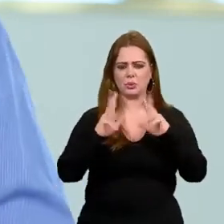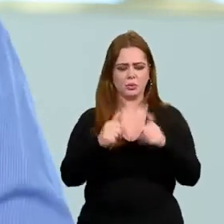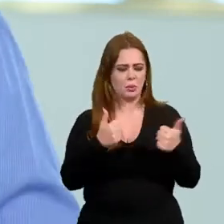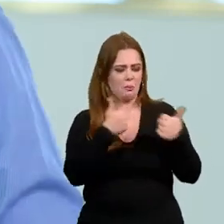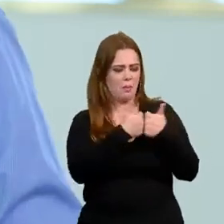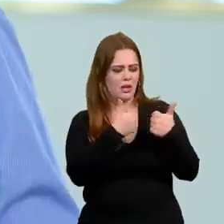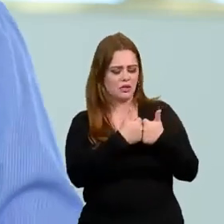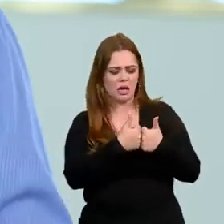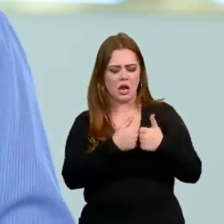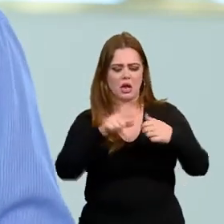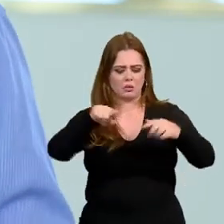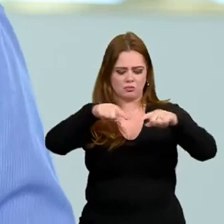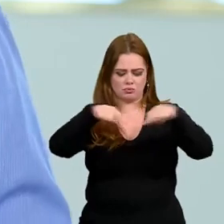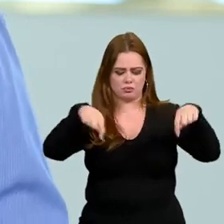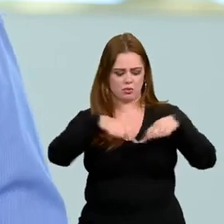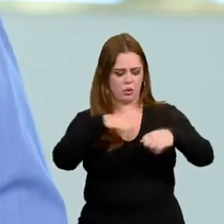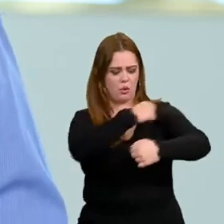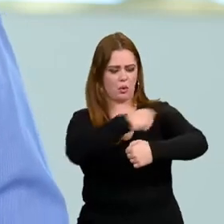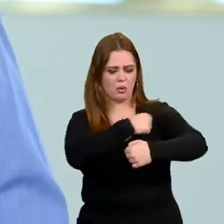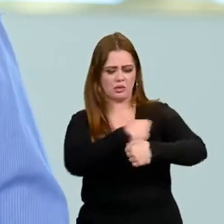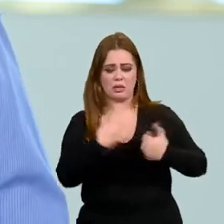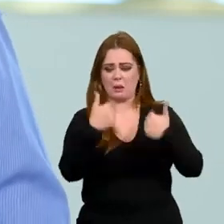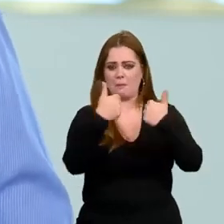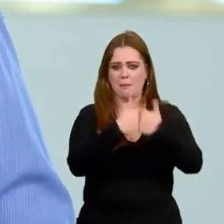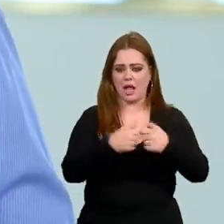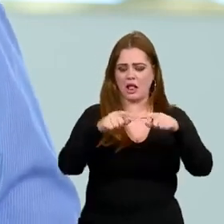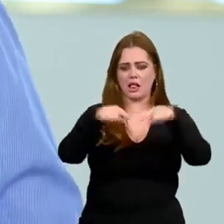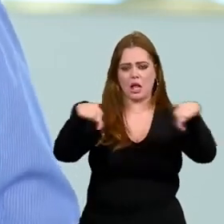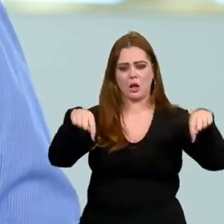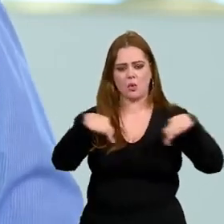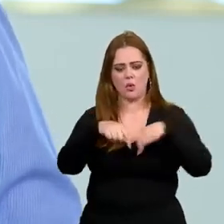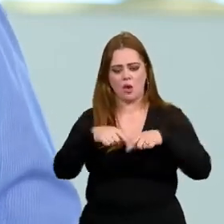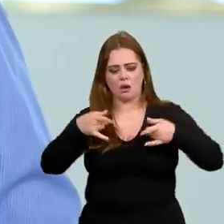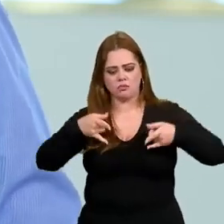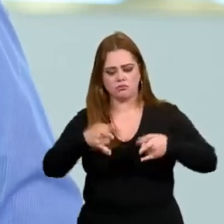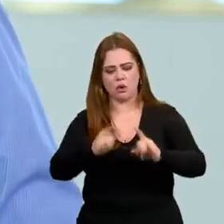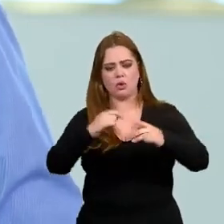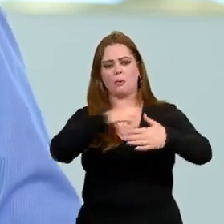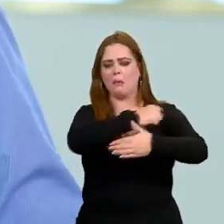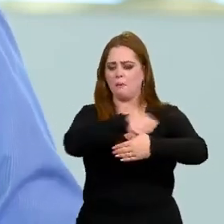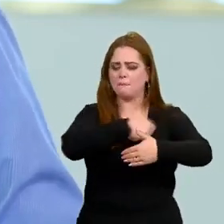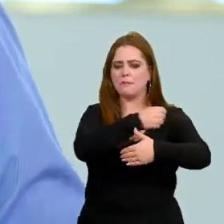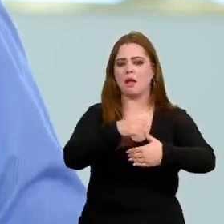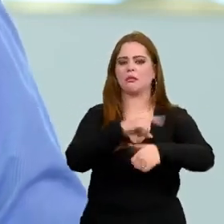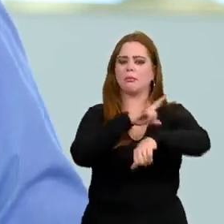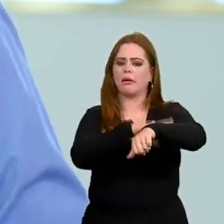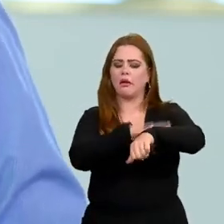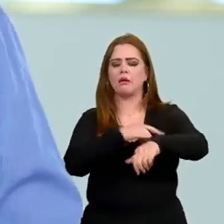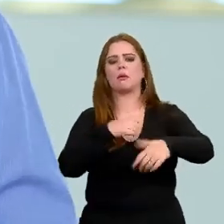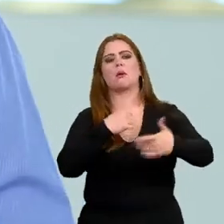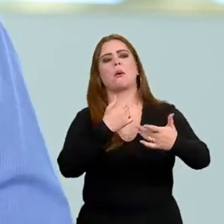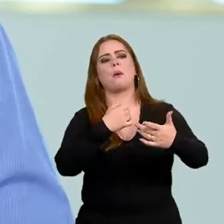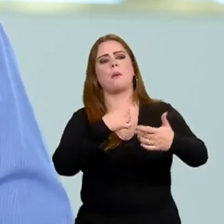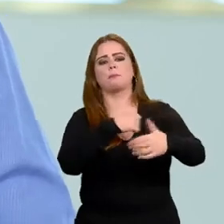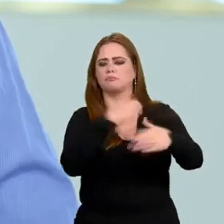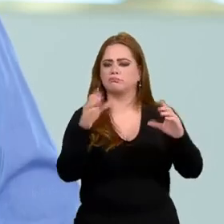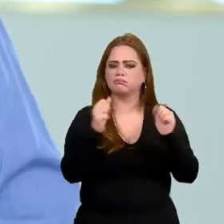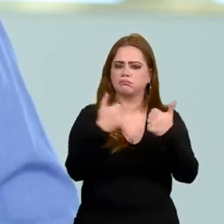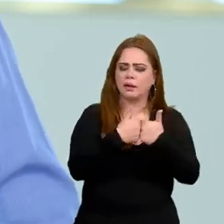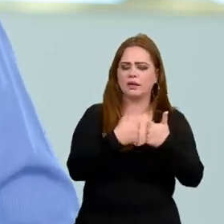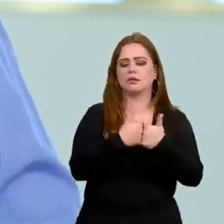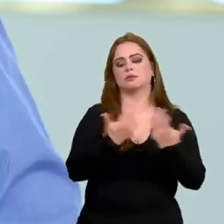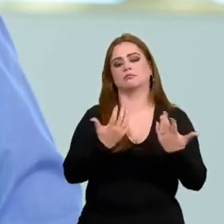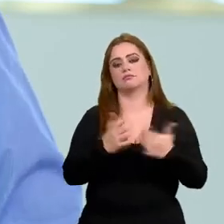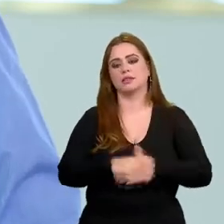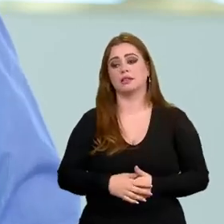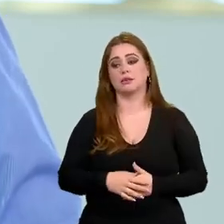banheiro pertinho, a sala de televisão pertinho, sabe? É muito mais aconchegante a casa, é muito. Eu ontem estava me queixando com a Janja que eu